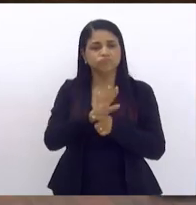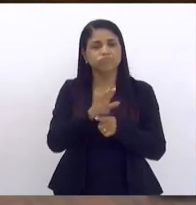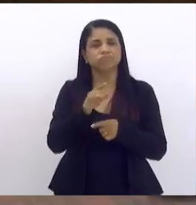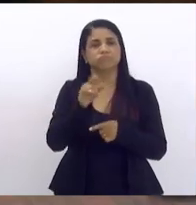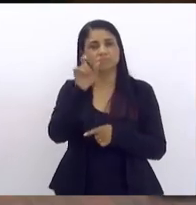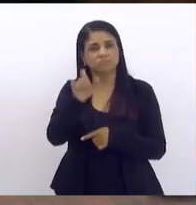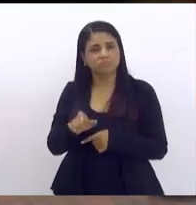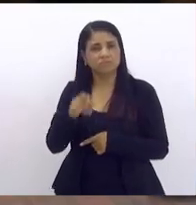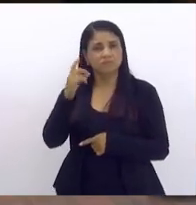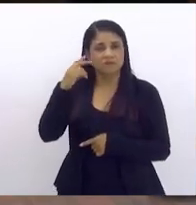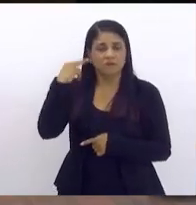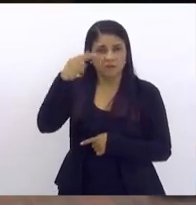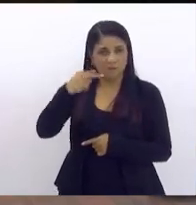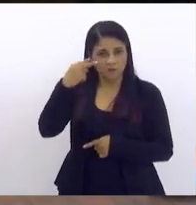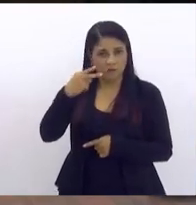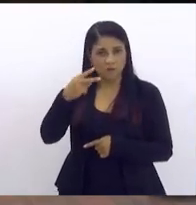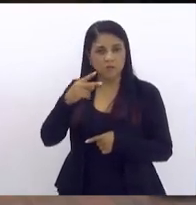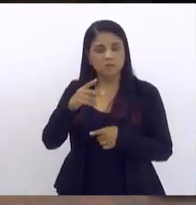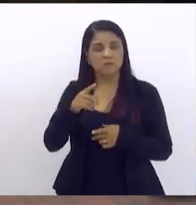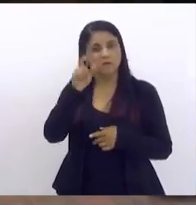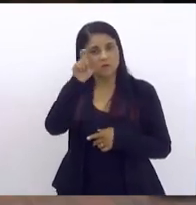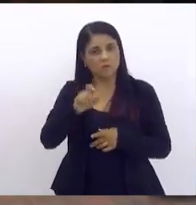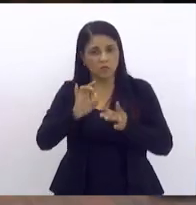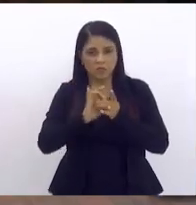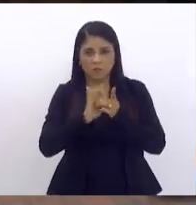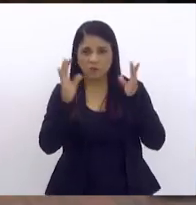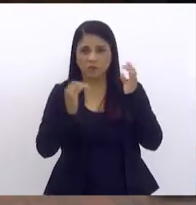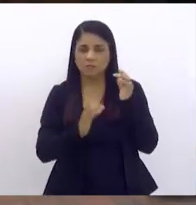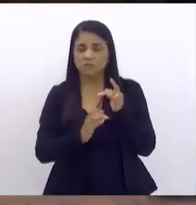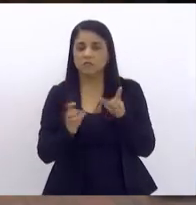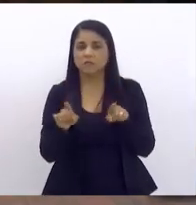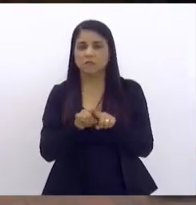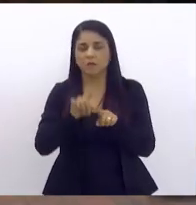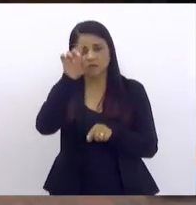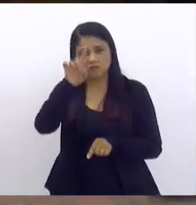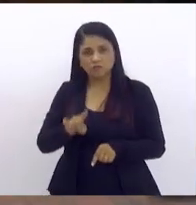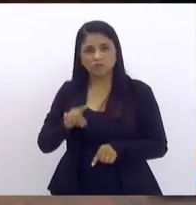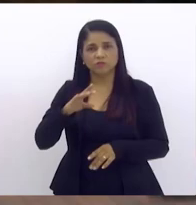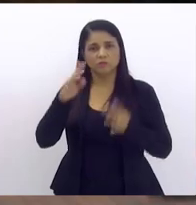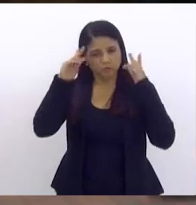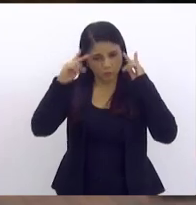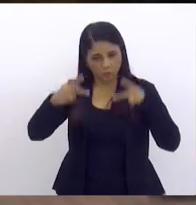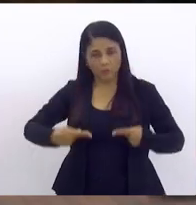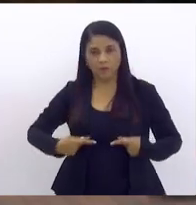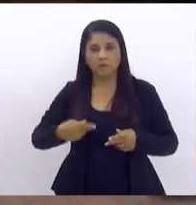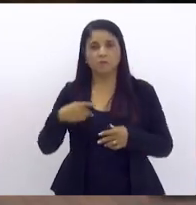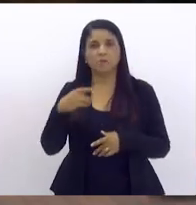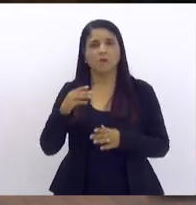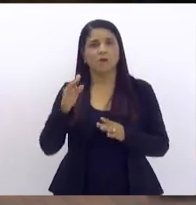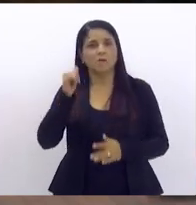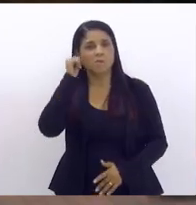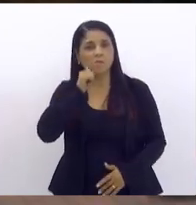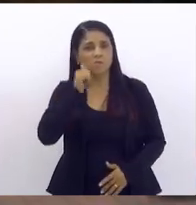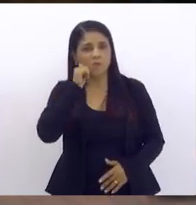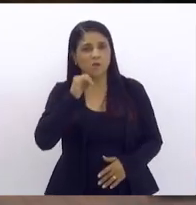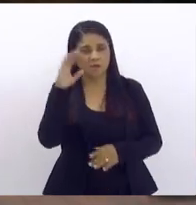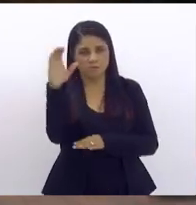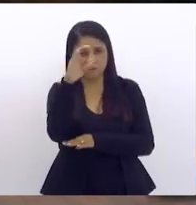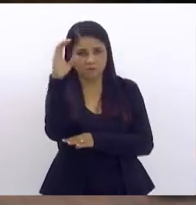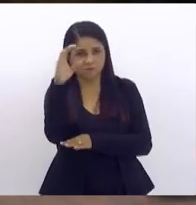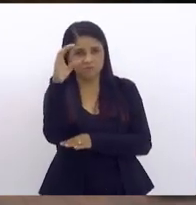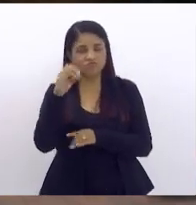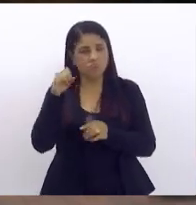faz tanto para a nossa democracia quanto para a nossa dignidade humana. Uma mulher niteroiense reconhecida pela luta